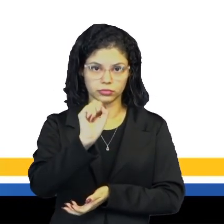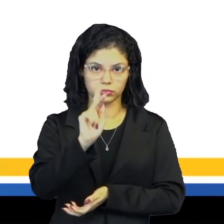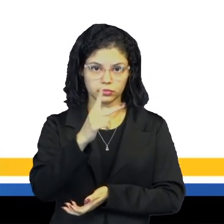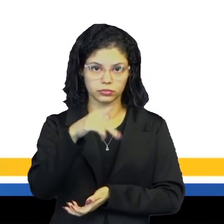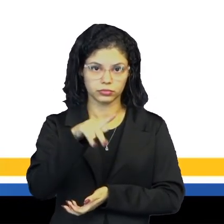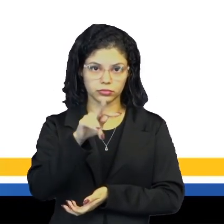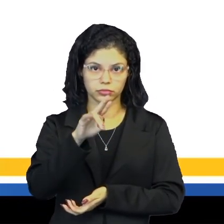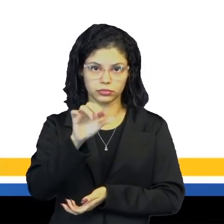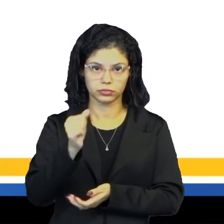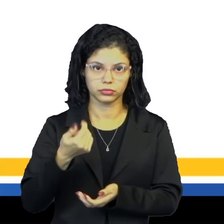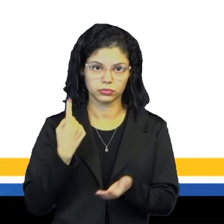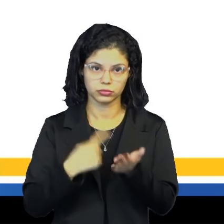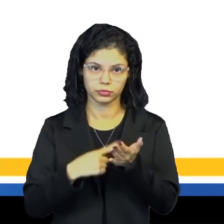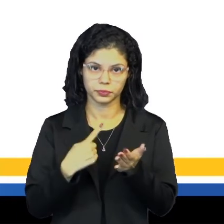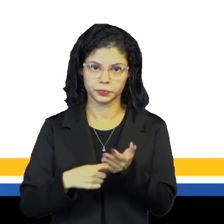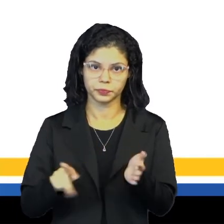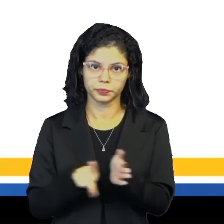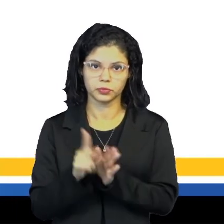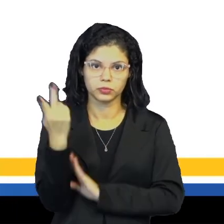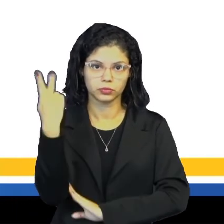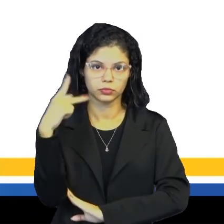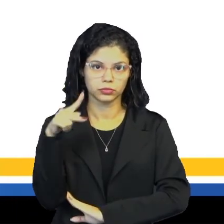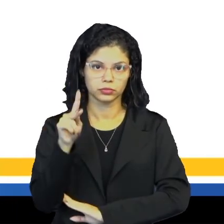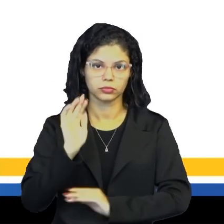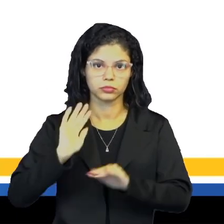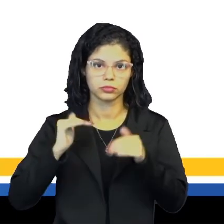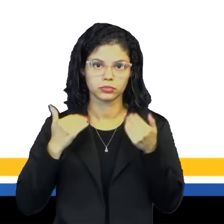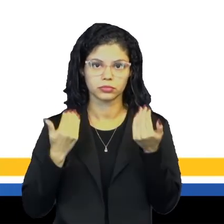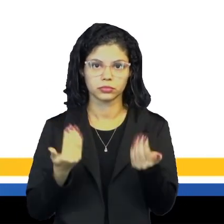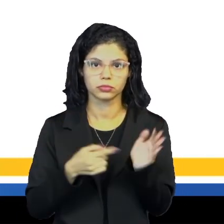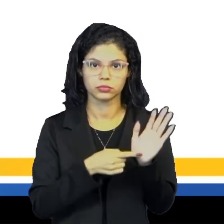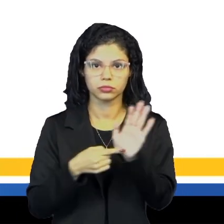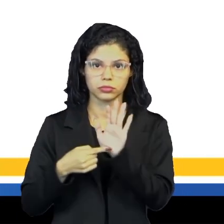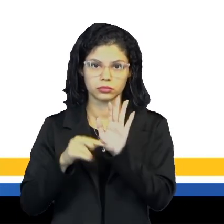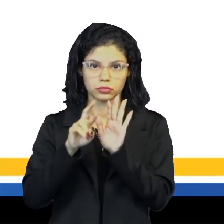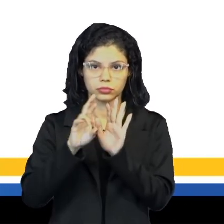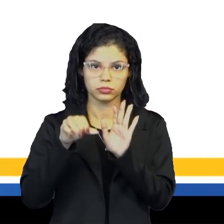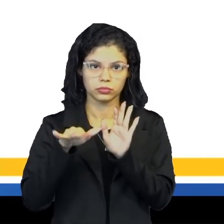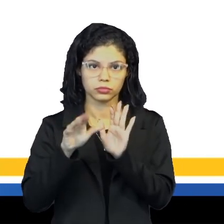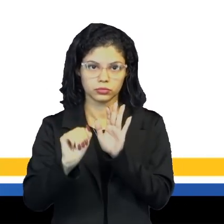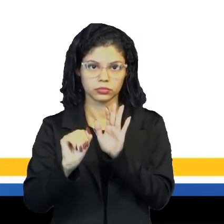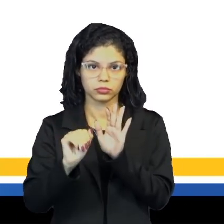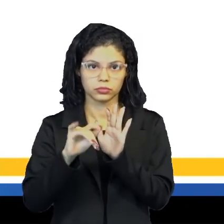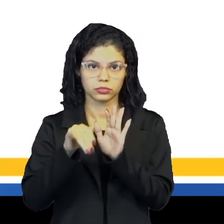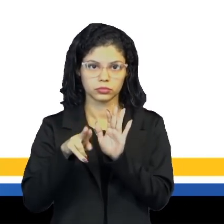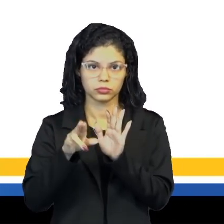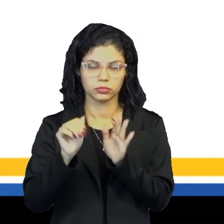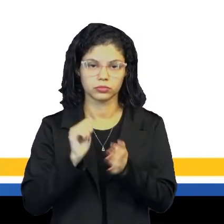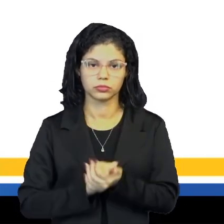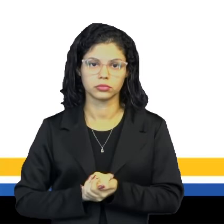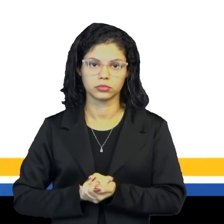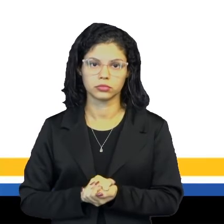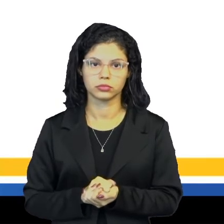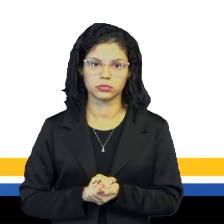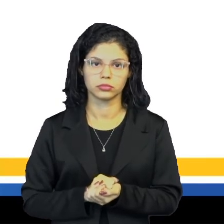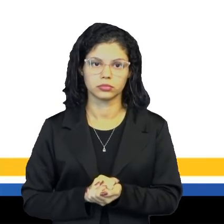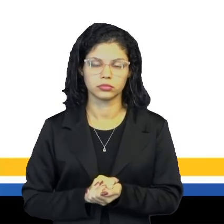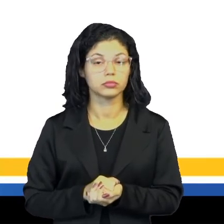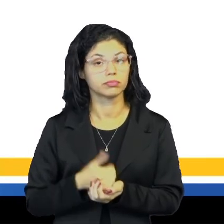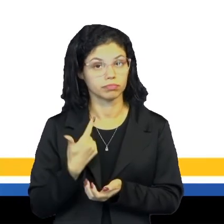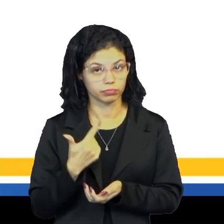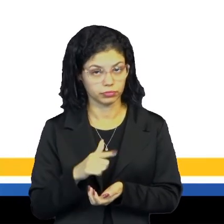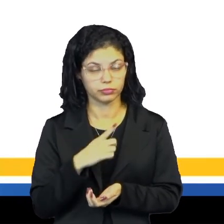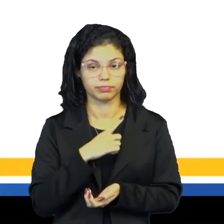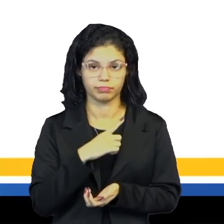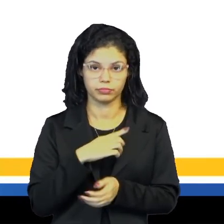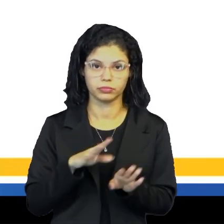marcaram decisivamente o período das quais se destacam Romeu e Julieta, certo? Que é uma tragédia, né?